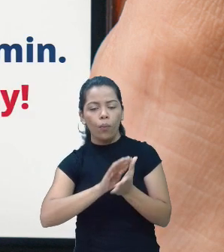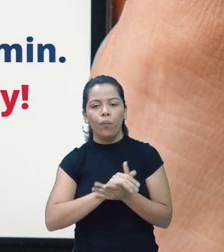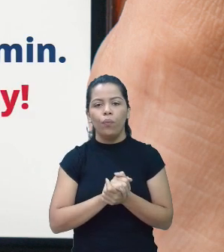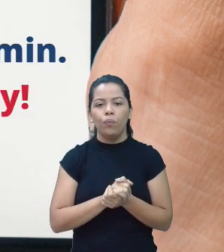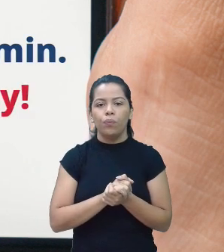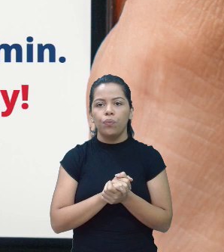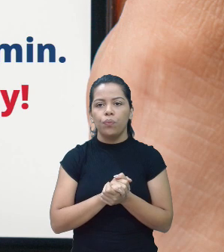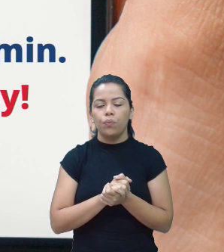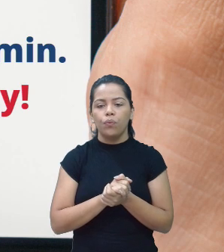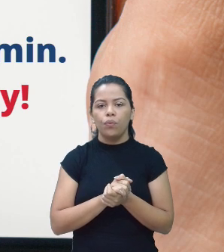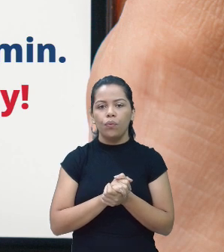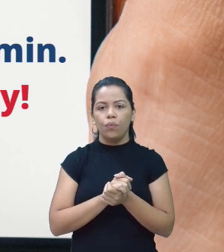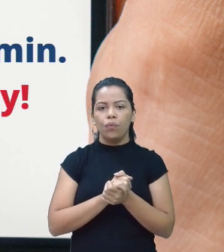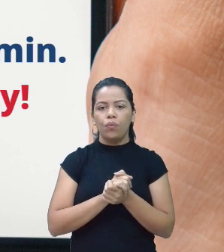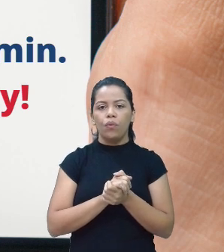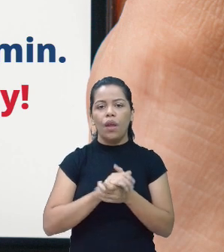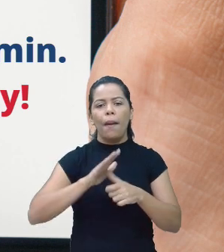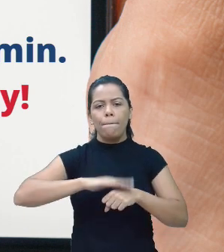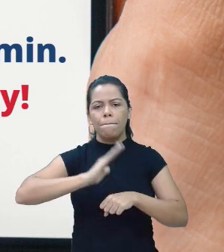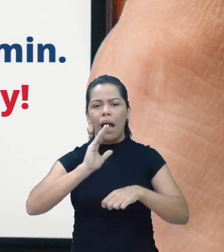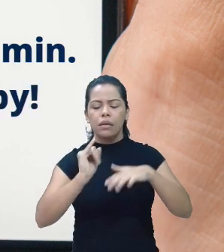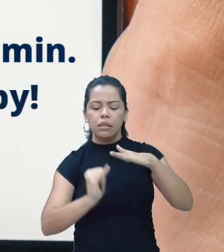Informal, ou seja, informal.